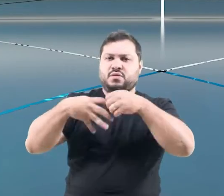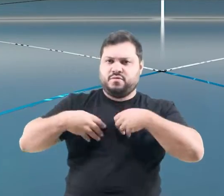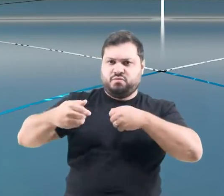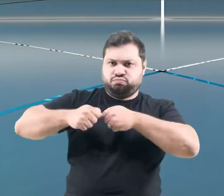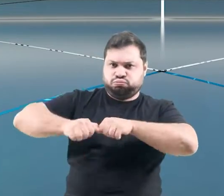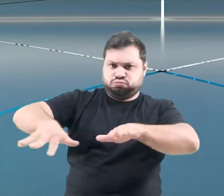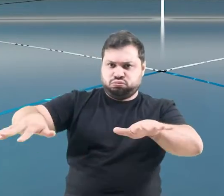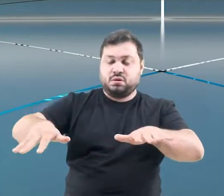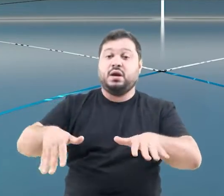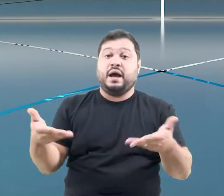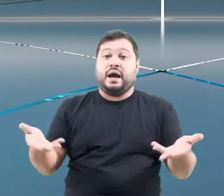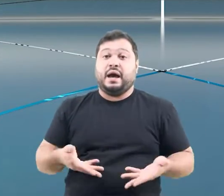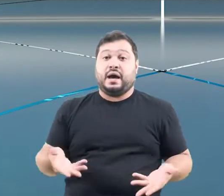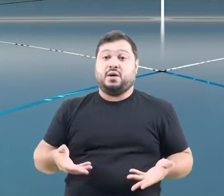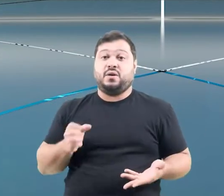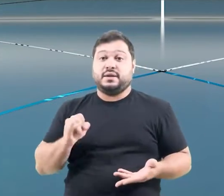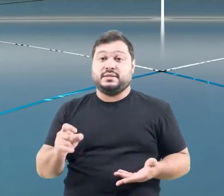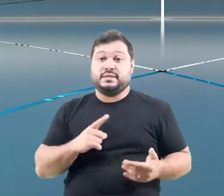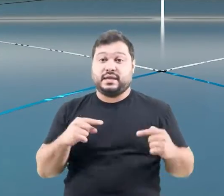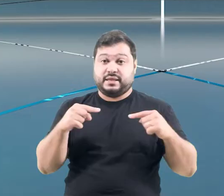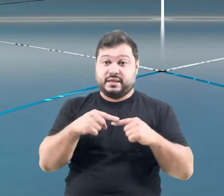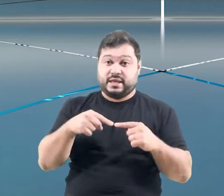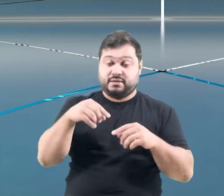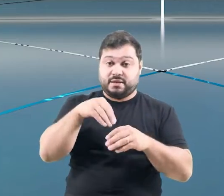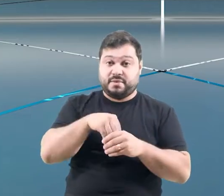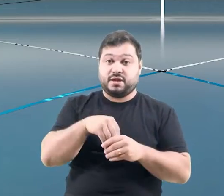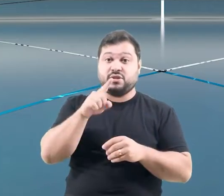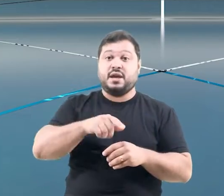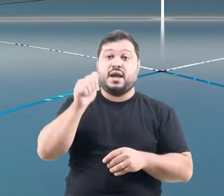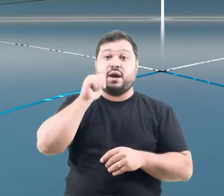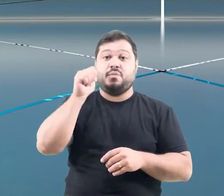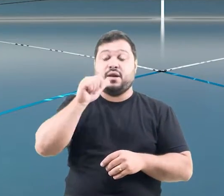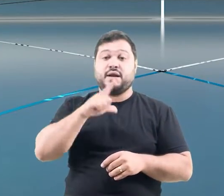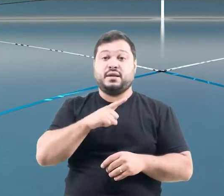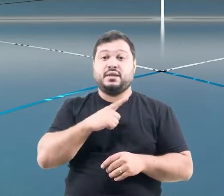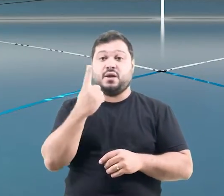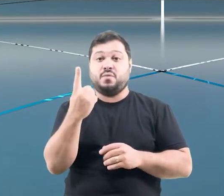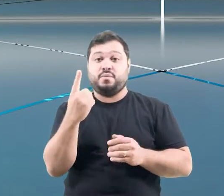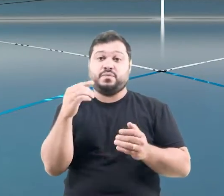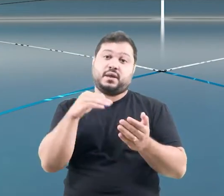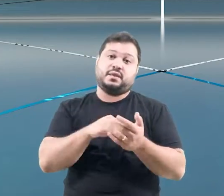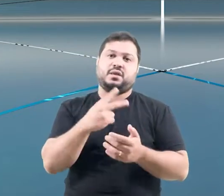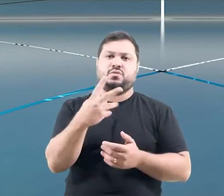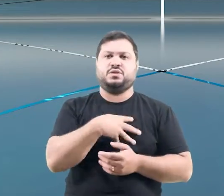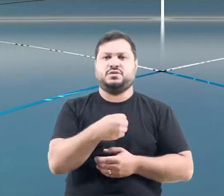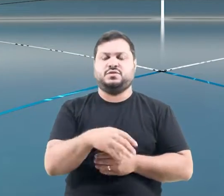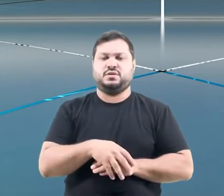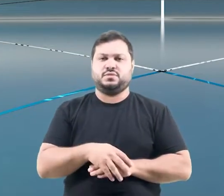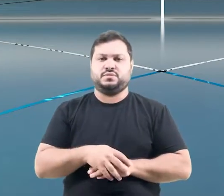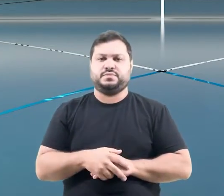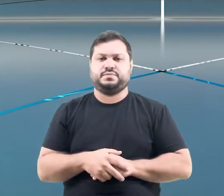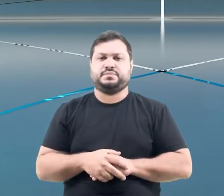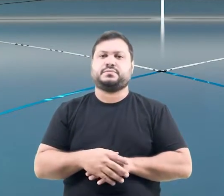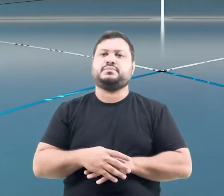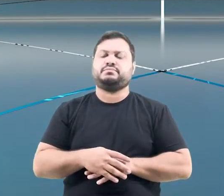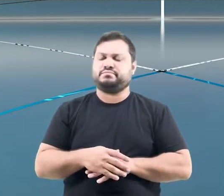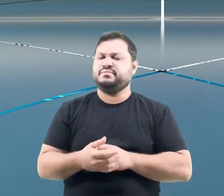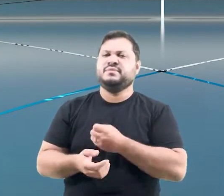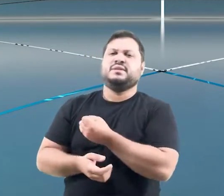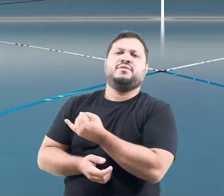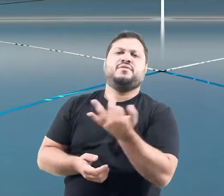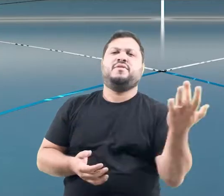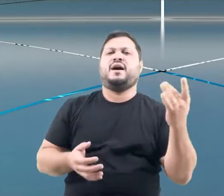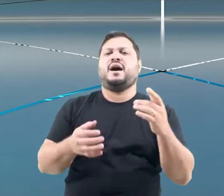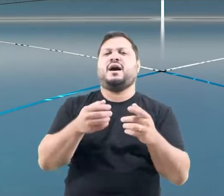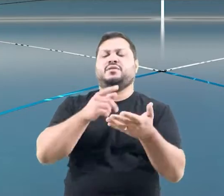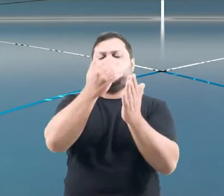reprodutivo brasileiro. Atualmente, quem está dentro da média é a mulher que tem entre 1 e 2 filhos. Inúmeros